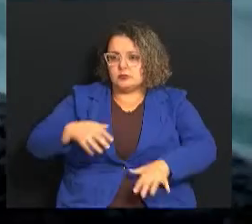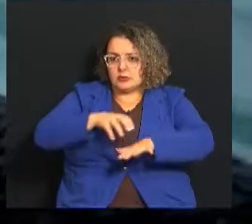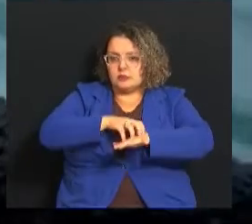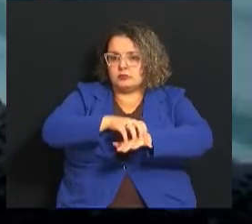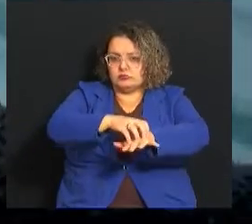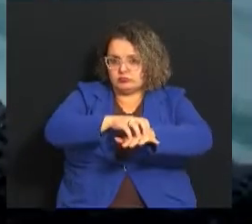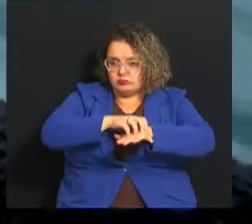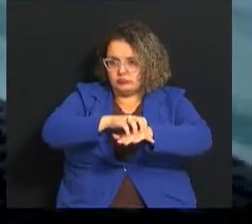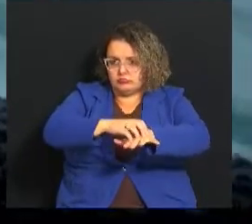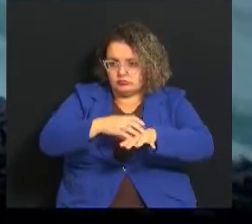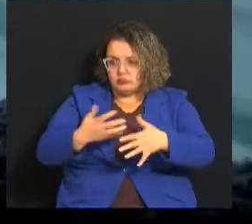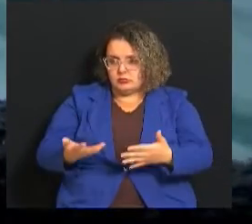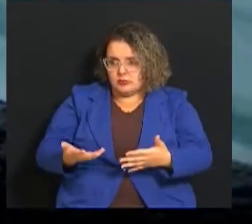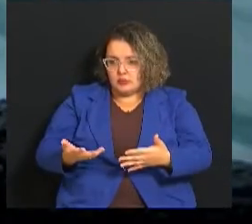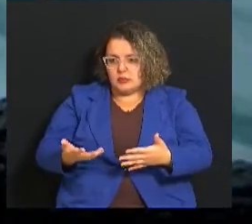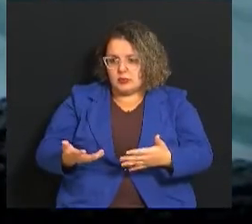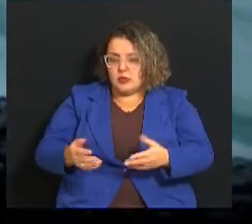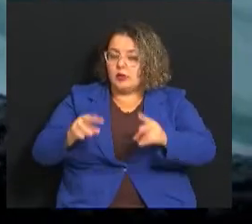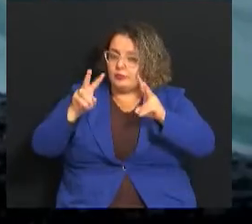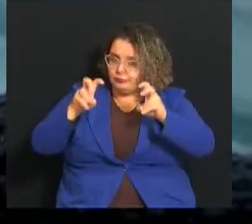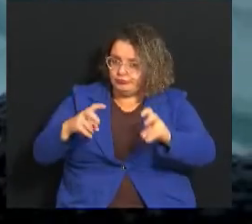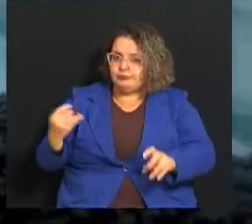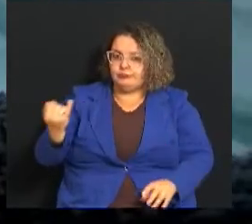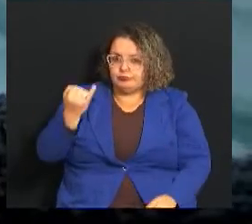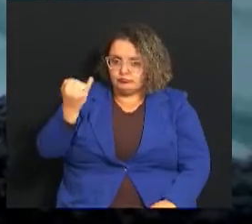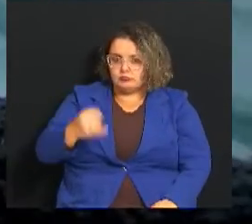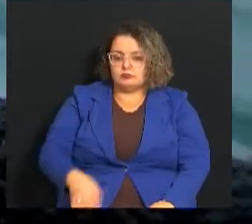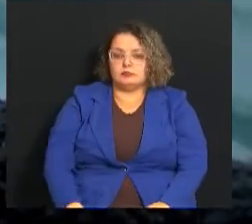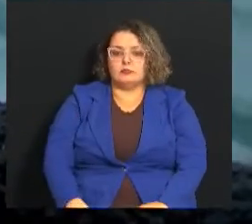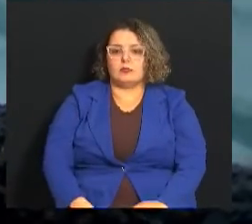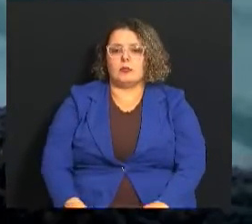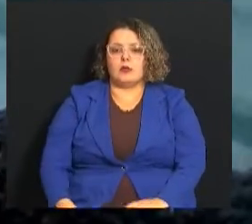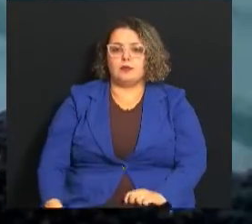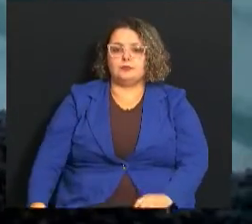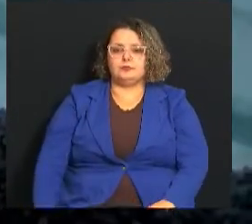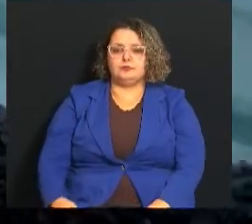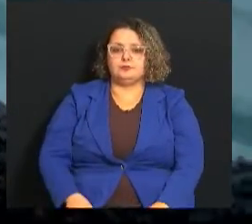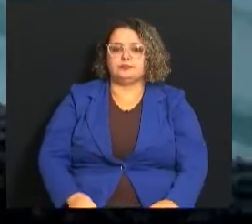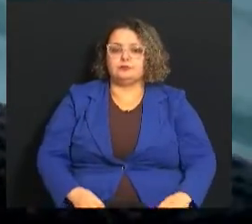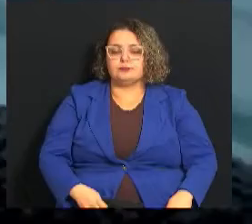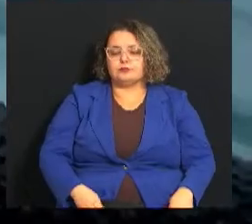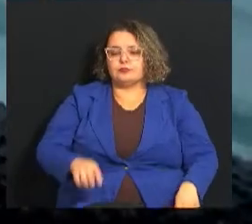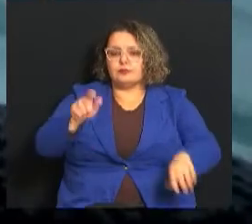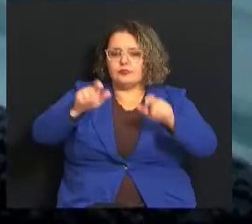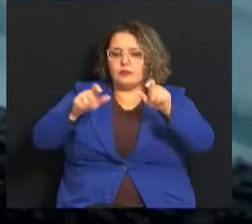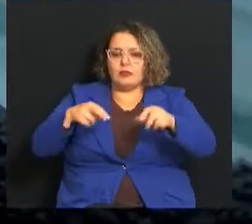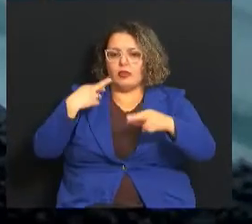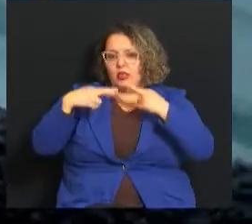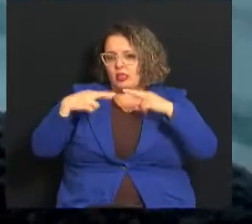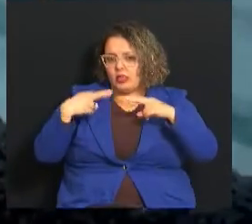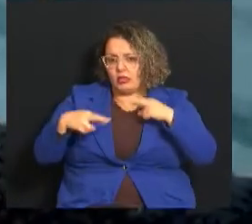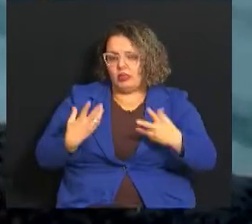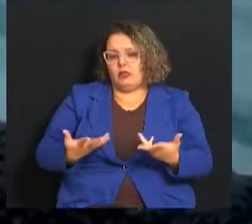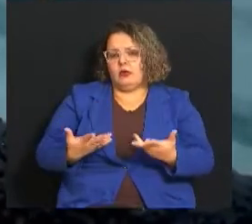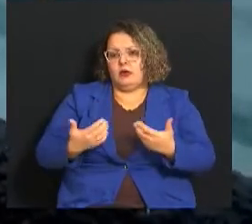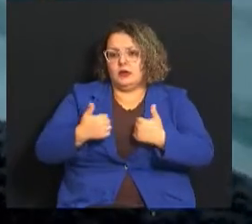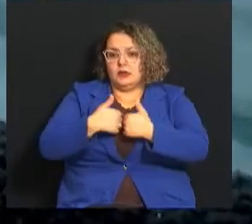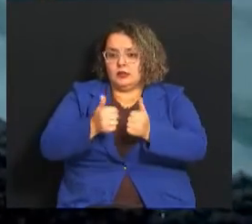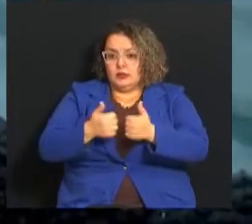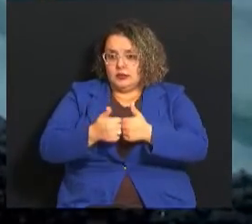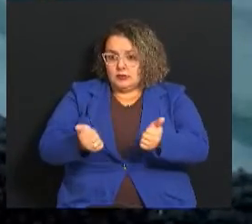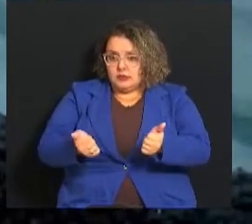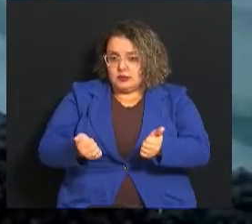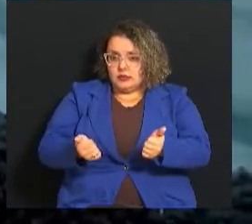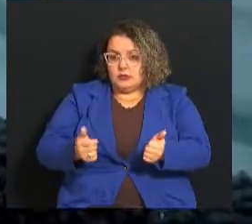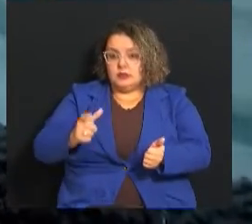sendo um grande tema da cidade. A população continua reclamando muito das condições do transporte público. Nós temos